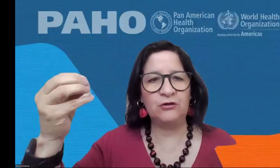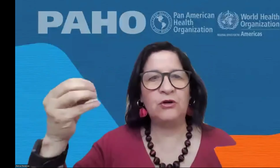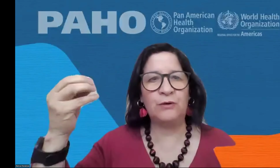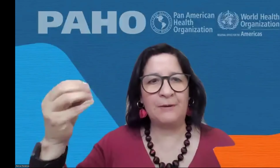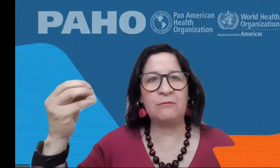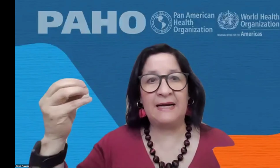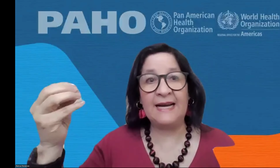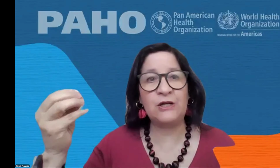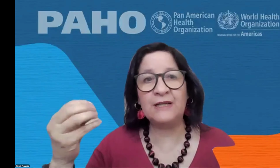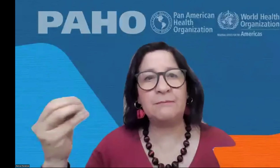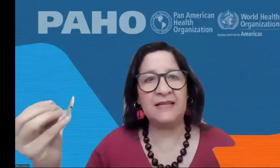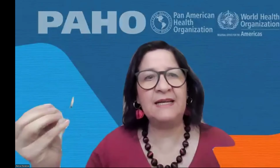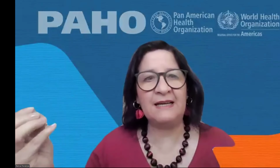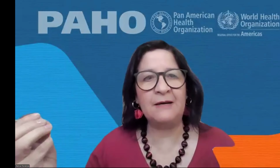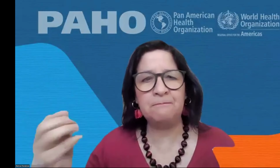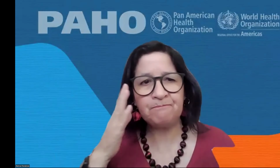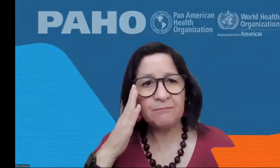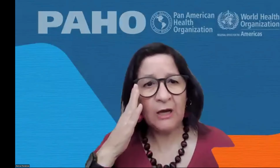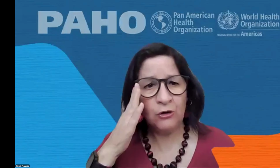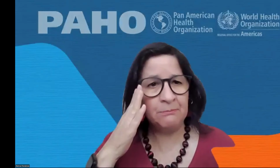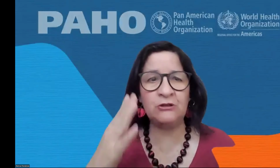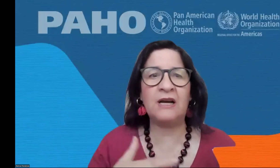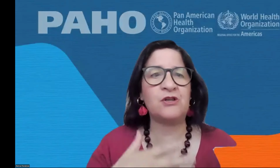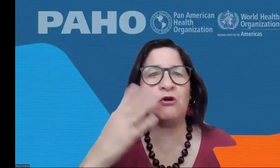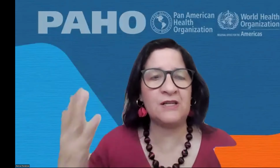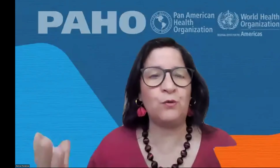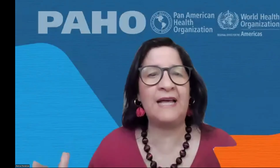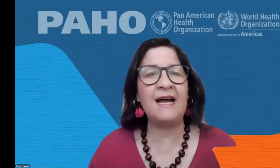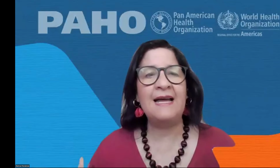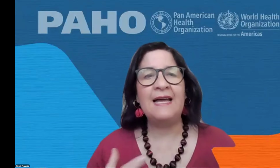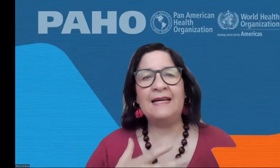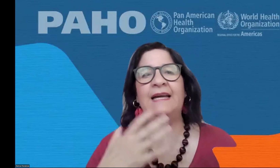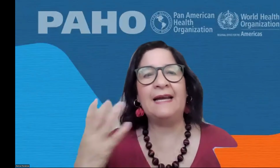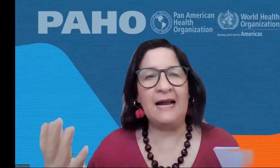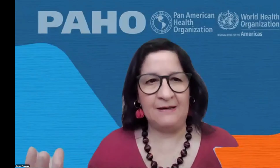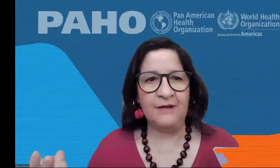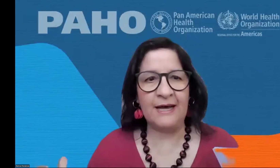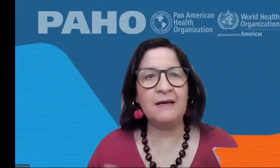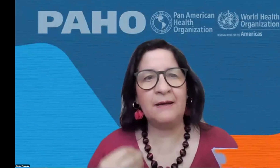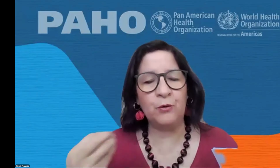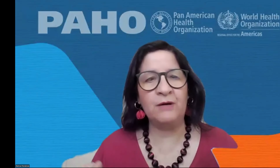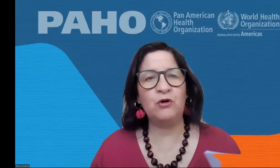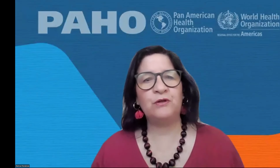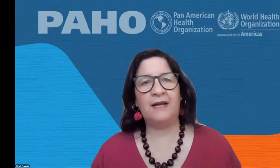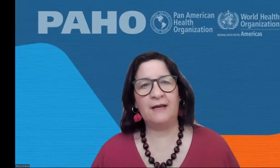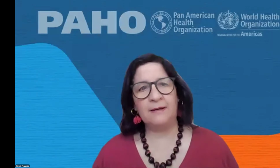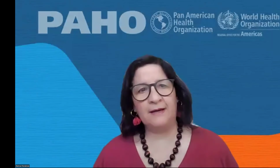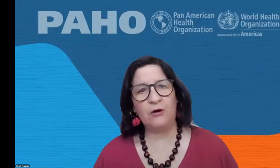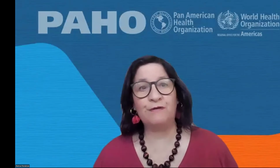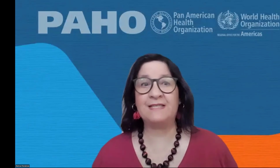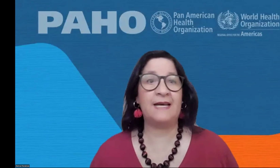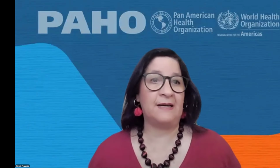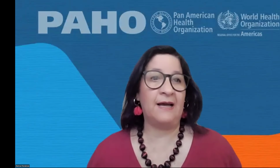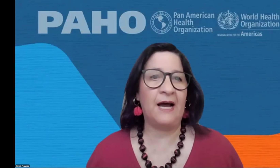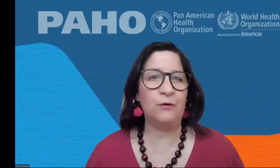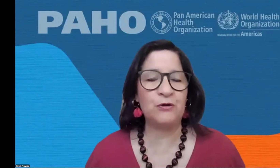los diagnósticos de ajuda una a mejor manera, gente sino que a también tiene que elaborar ver os diagnósticos con de uma aspectos maneira mais relacionados con la seguridad eficiente en em general, relação a ¿verdad? Que aspectos de podemos segurança em